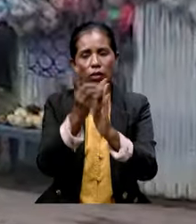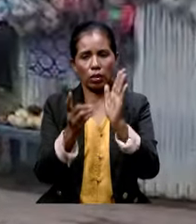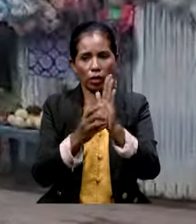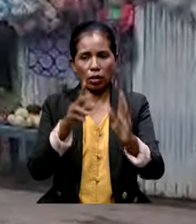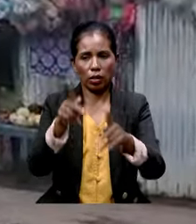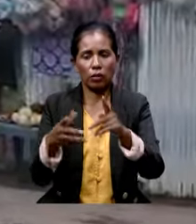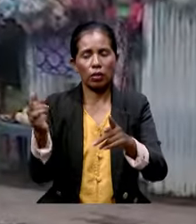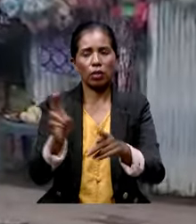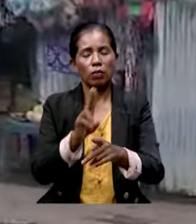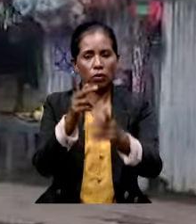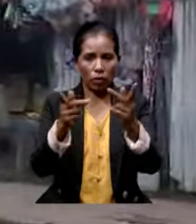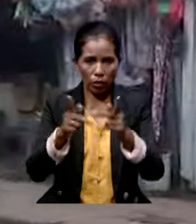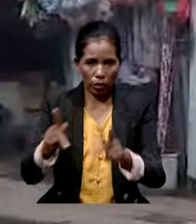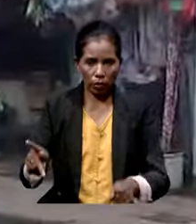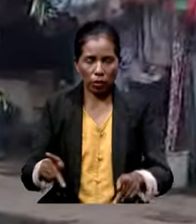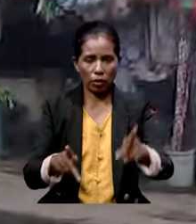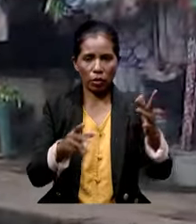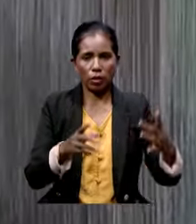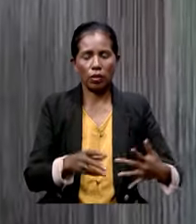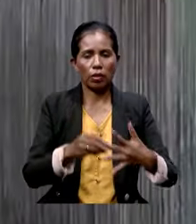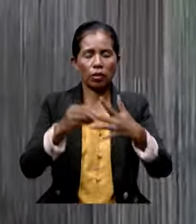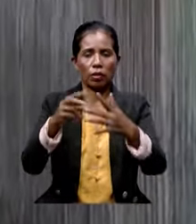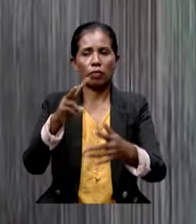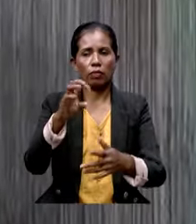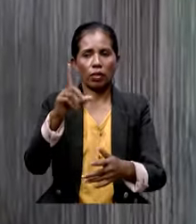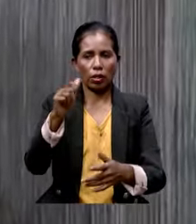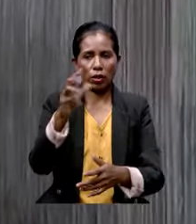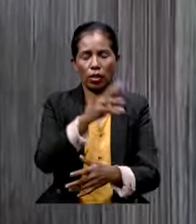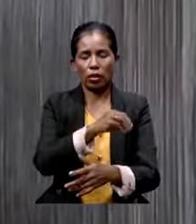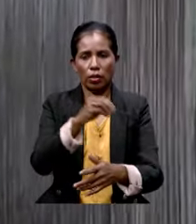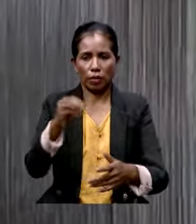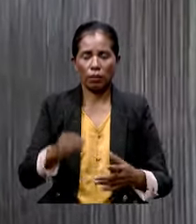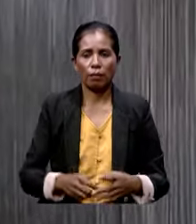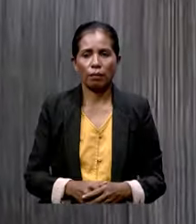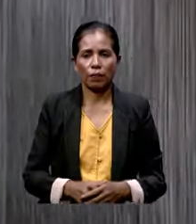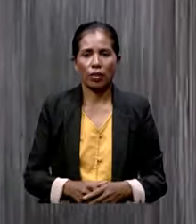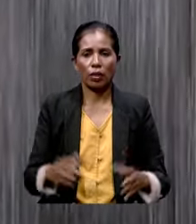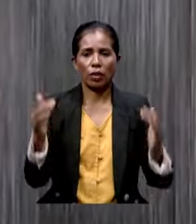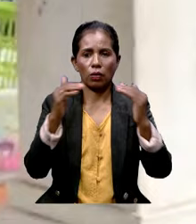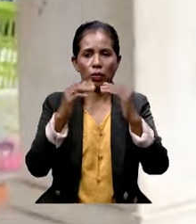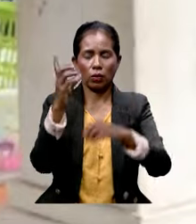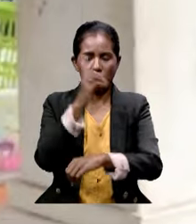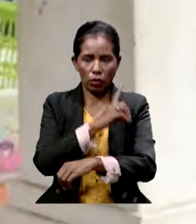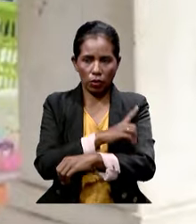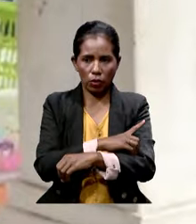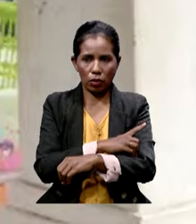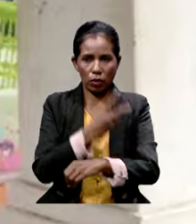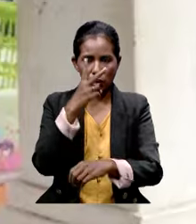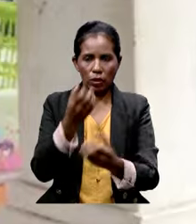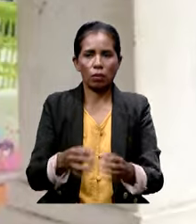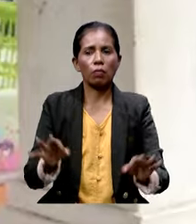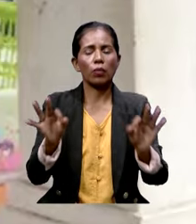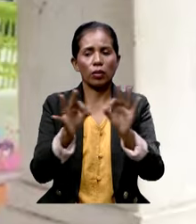Nebe, ocupa espaço público, Liliu Iha Vila Nova, no Vila Antiga. Seminário de Ohinene, né? Seminário de que importante de